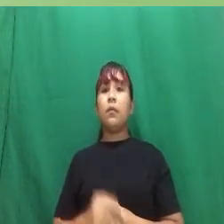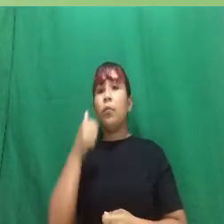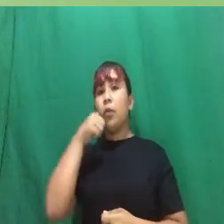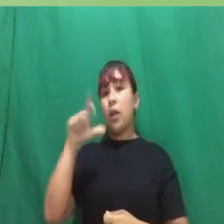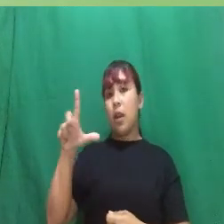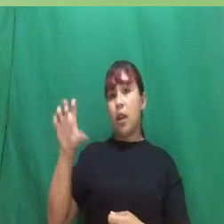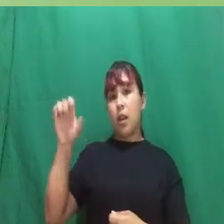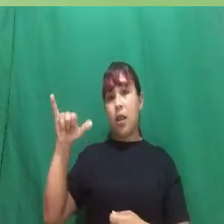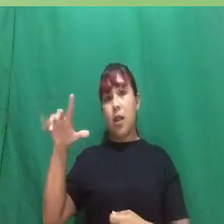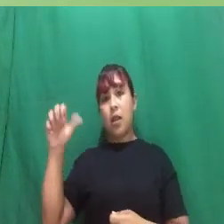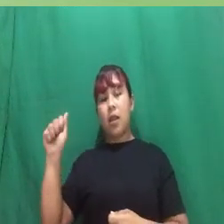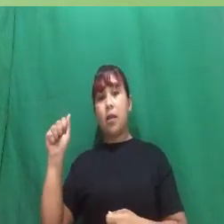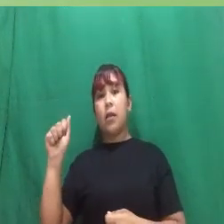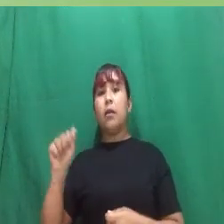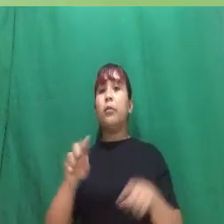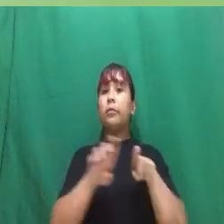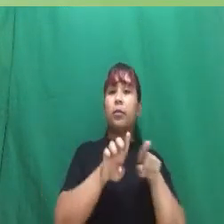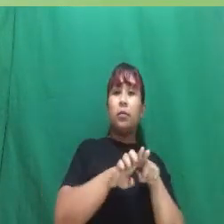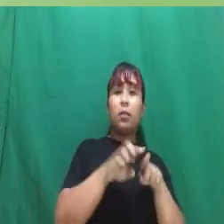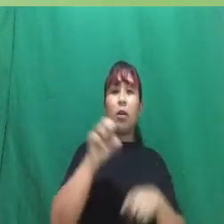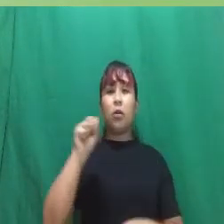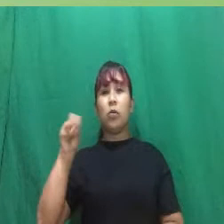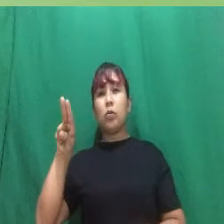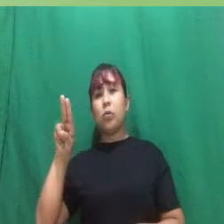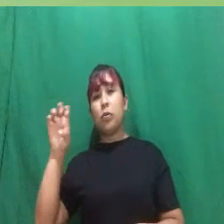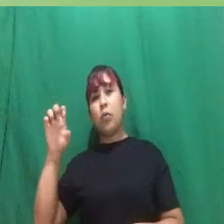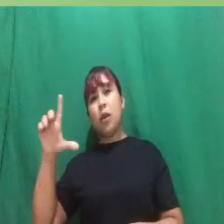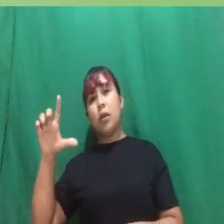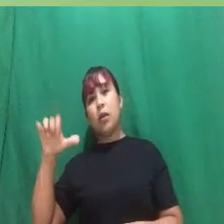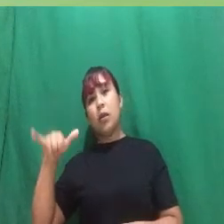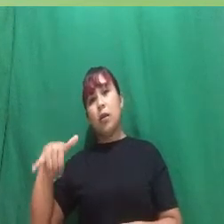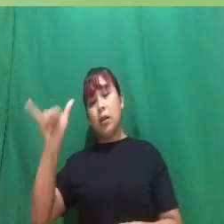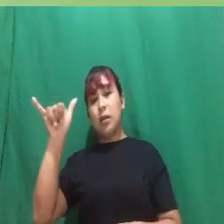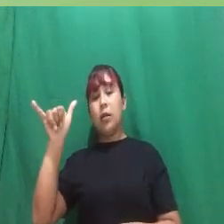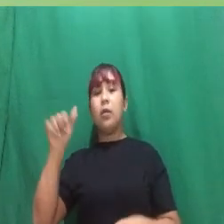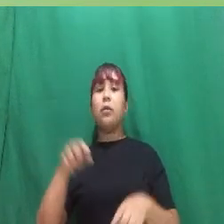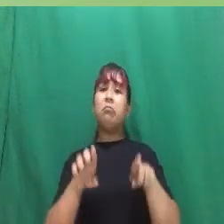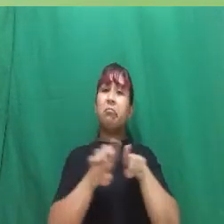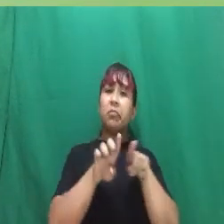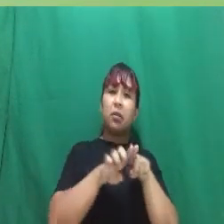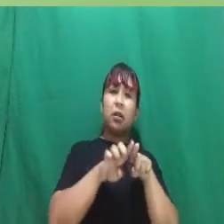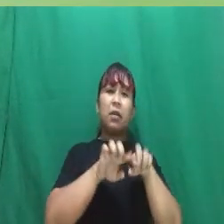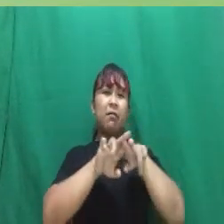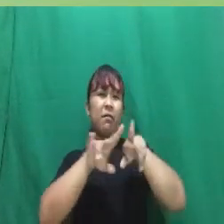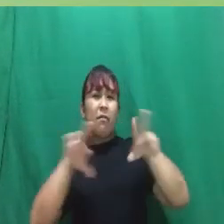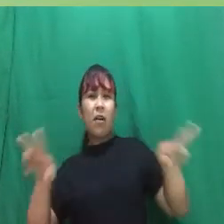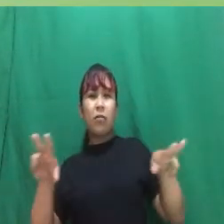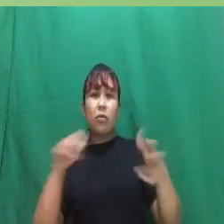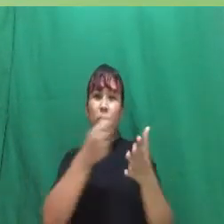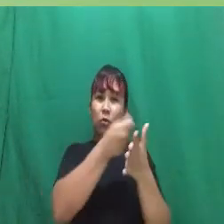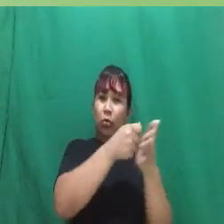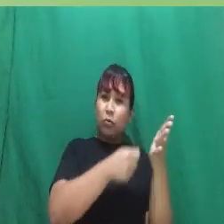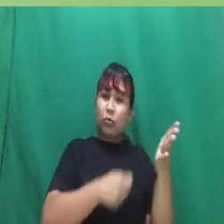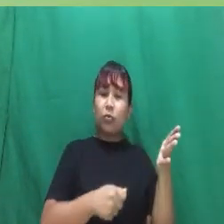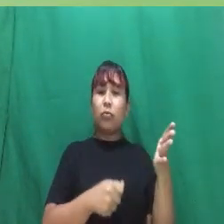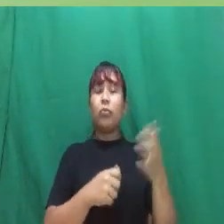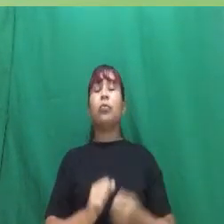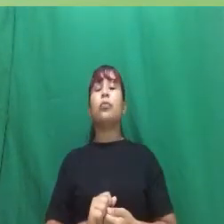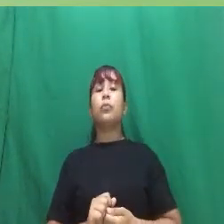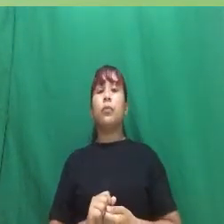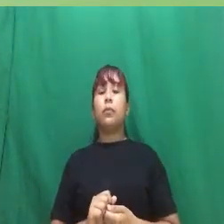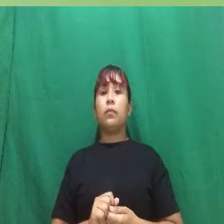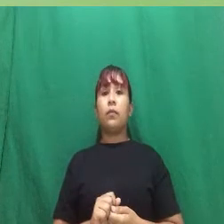de várias partes, e o Estado promove essa violência, seja ela, muitas vezes, ela é estrutural e é institucional,